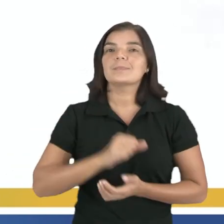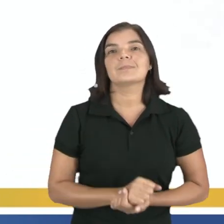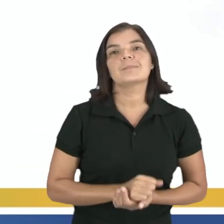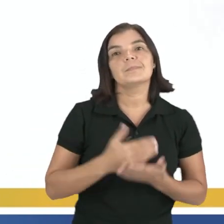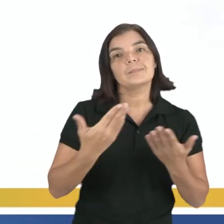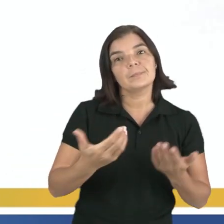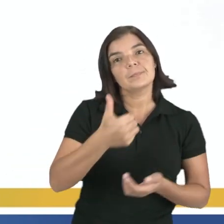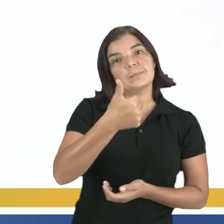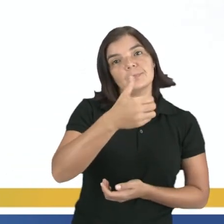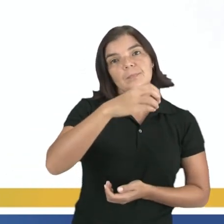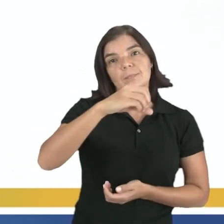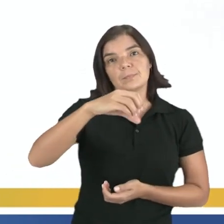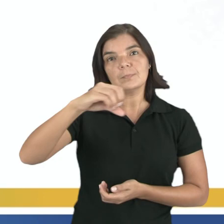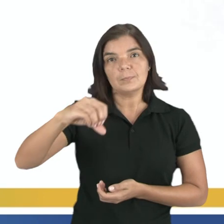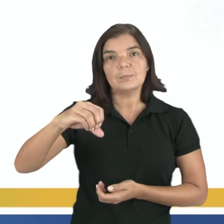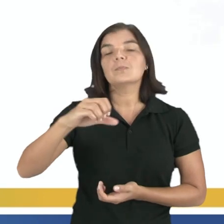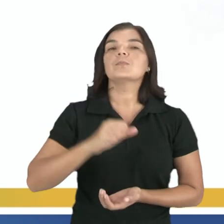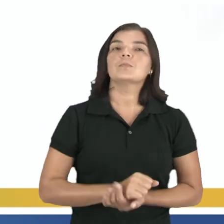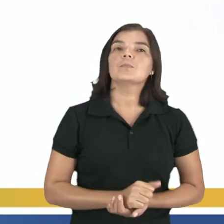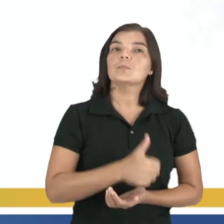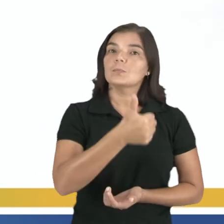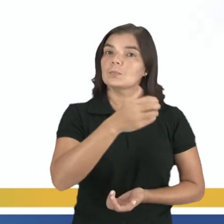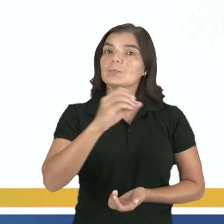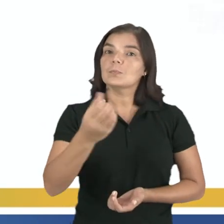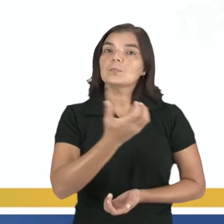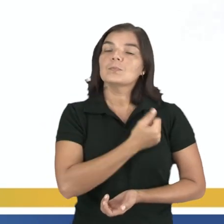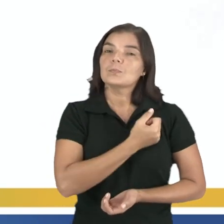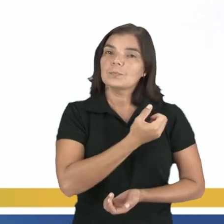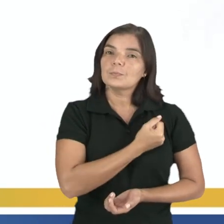Então, 199 seria o 100º número